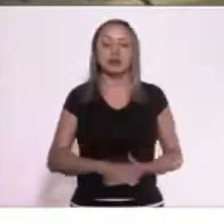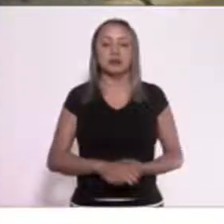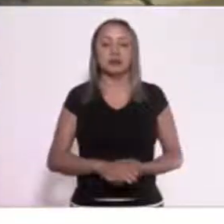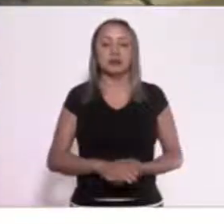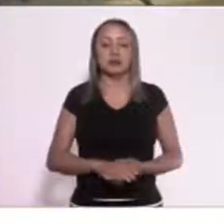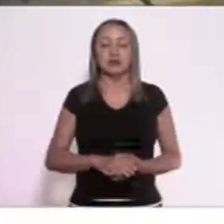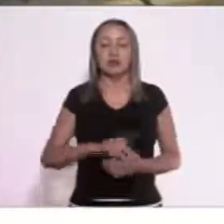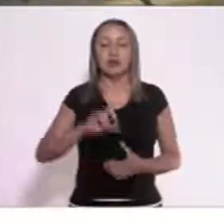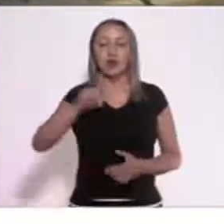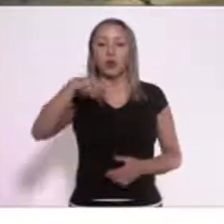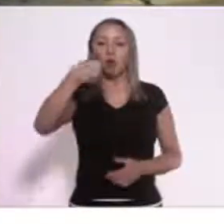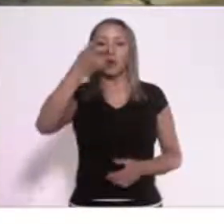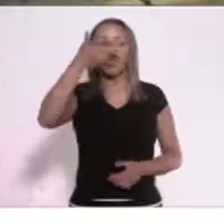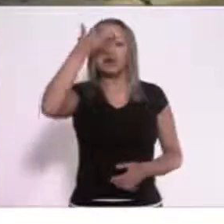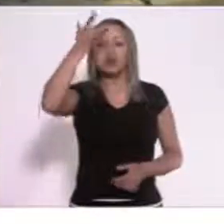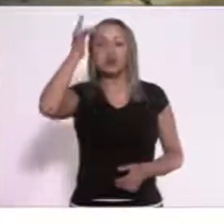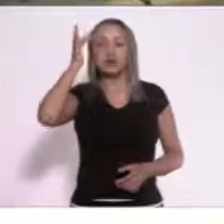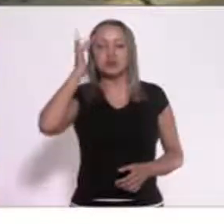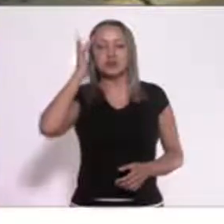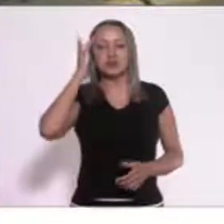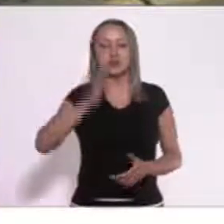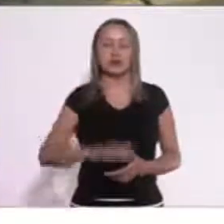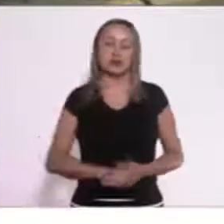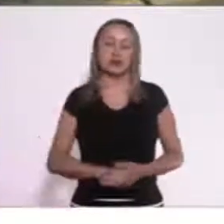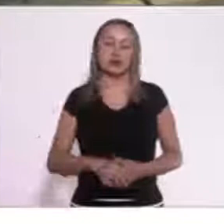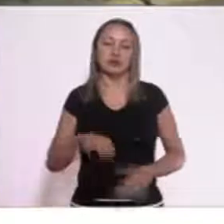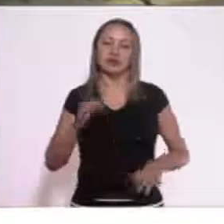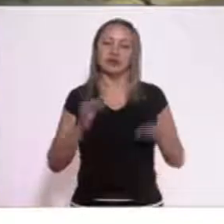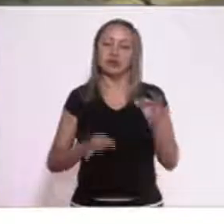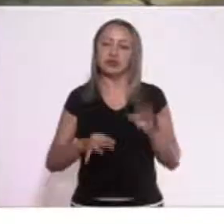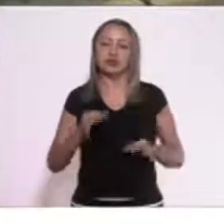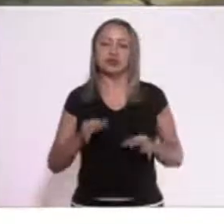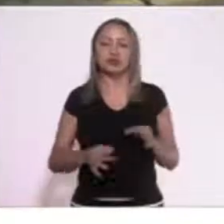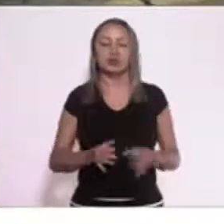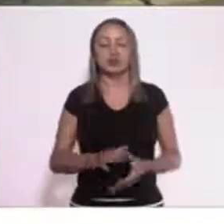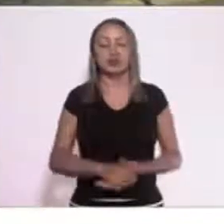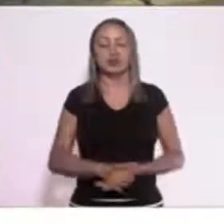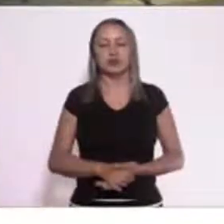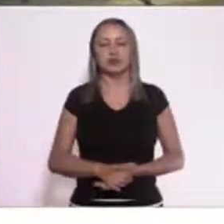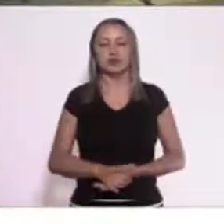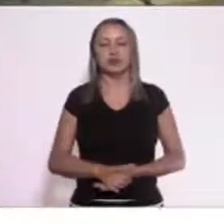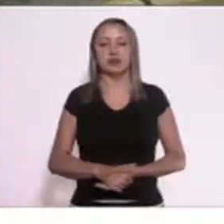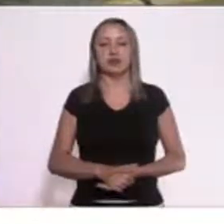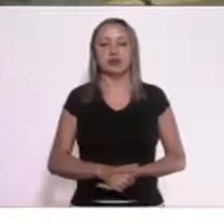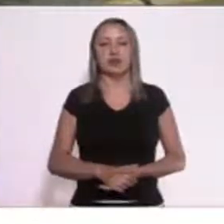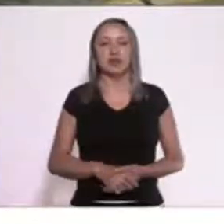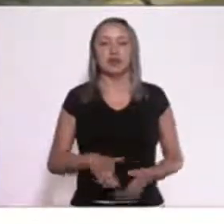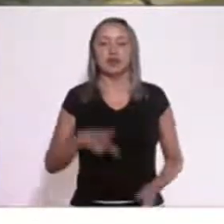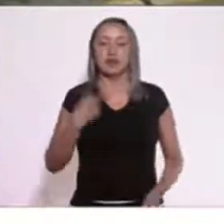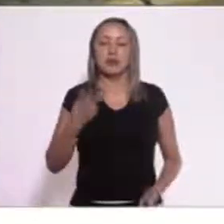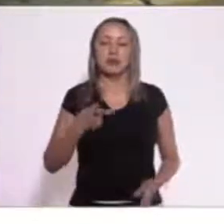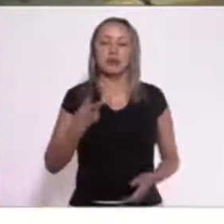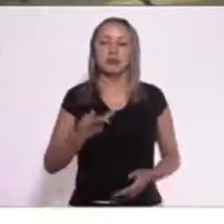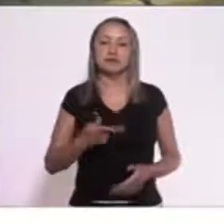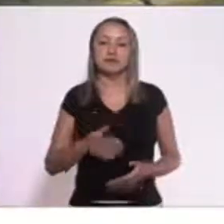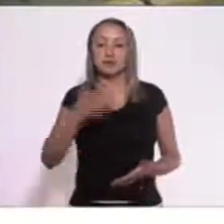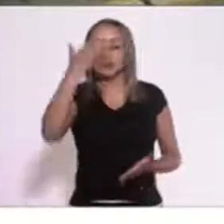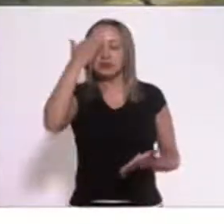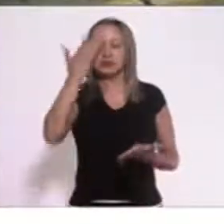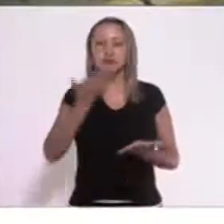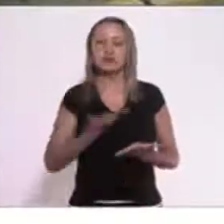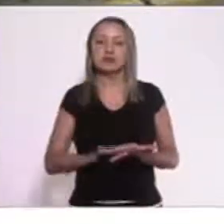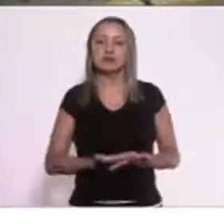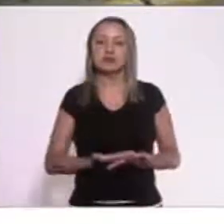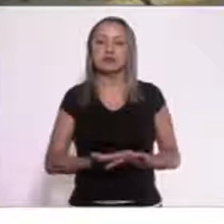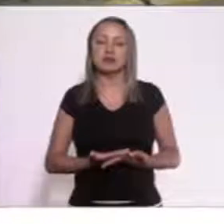pessoa jurídica, pejotização, que isso é tratar, quando a gente acredita que não